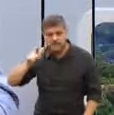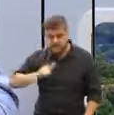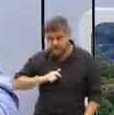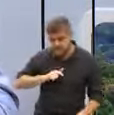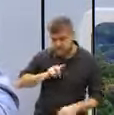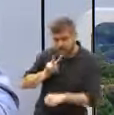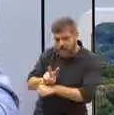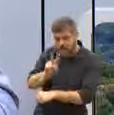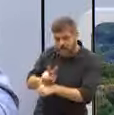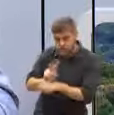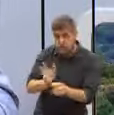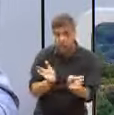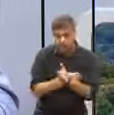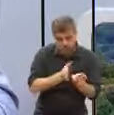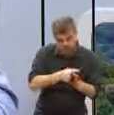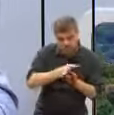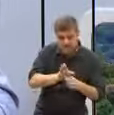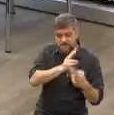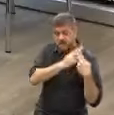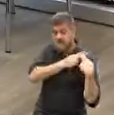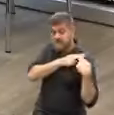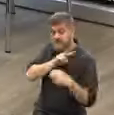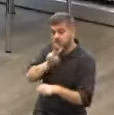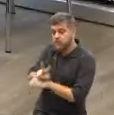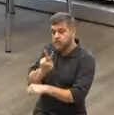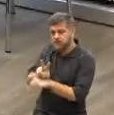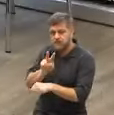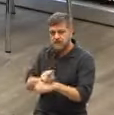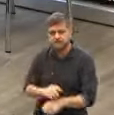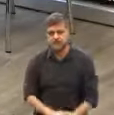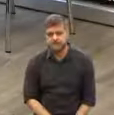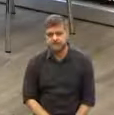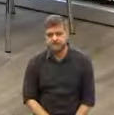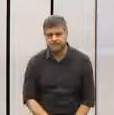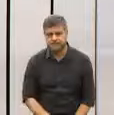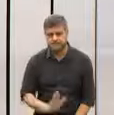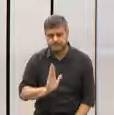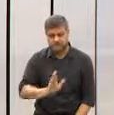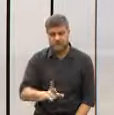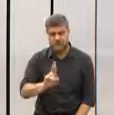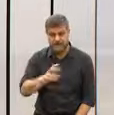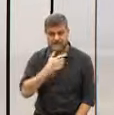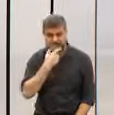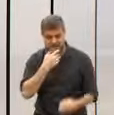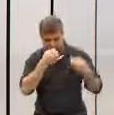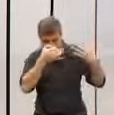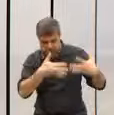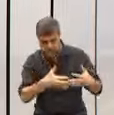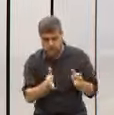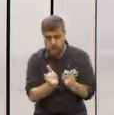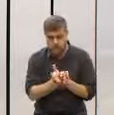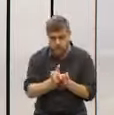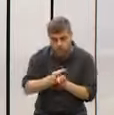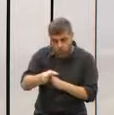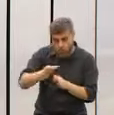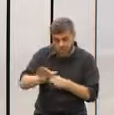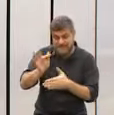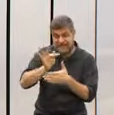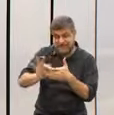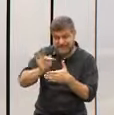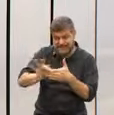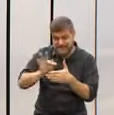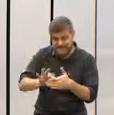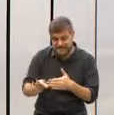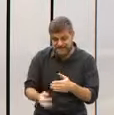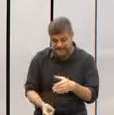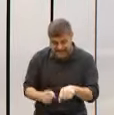crianças e adolescentes que vão ser atendidos por esse conselho. Tá certo, então. Agora vamos falar, inclusive o Renê já mencionou, que o conselho tutelar ele